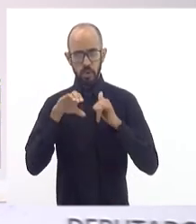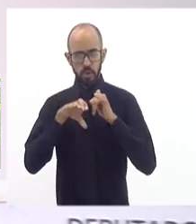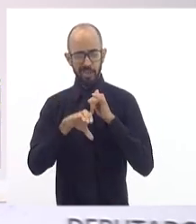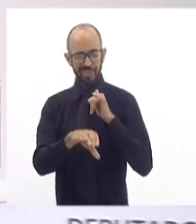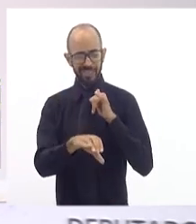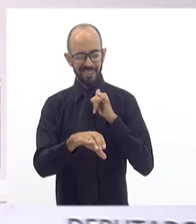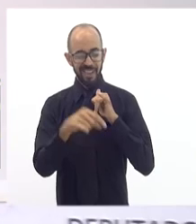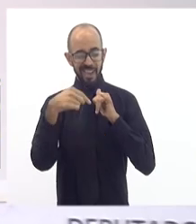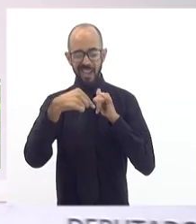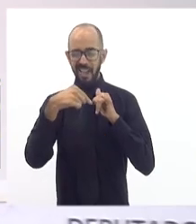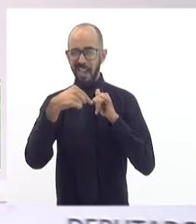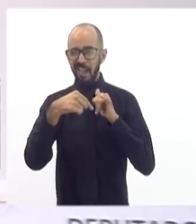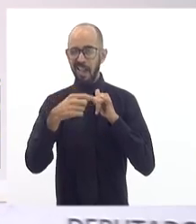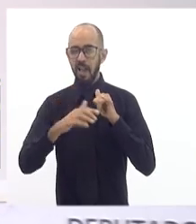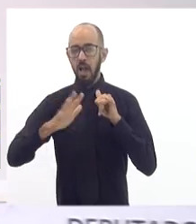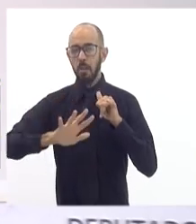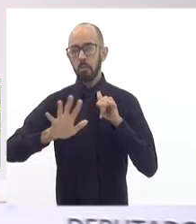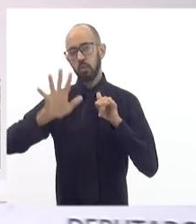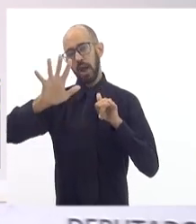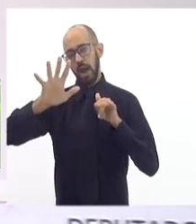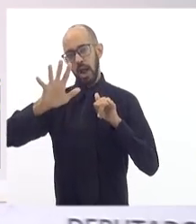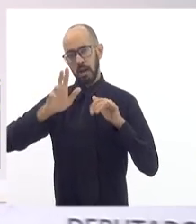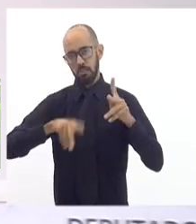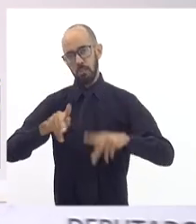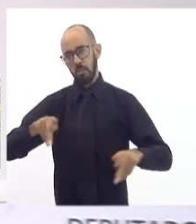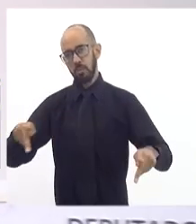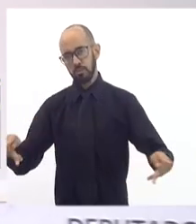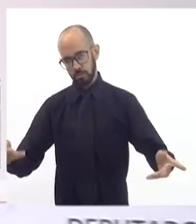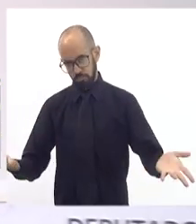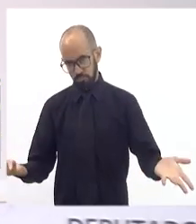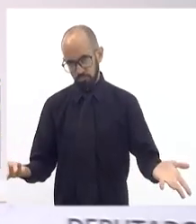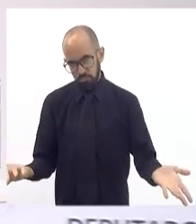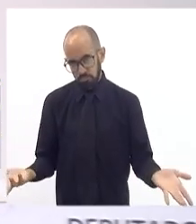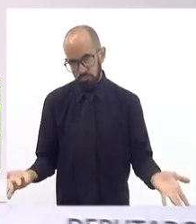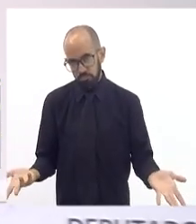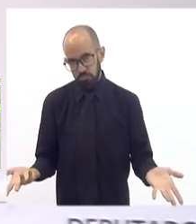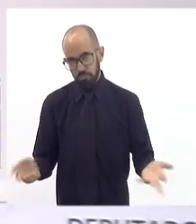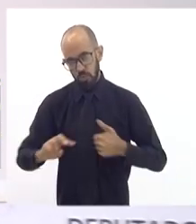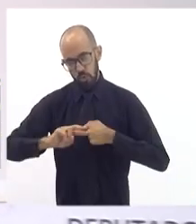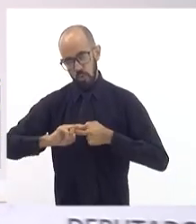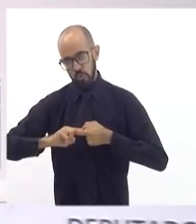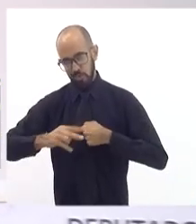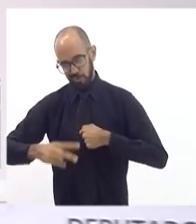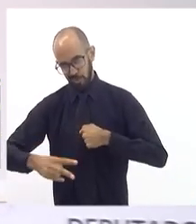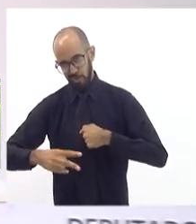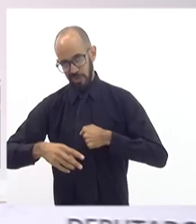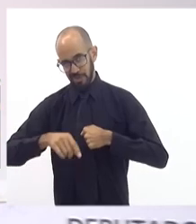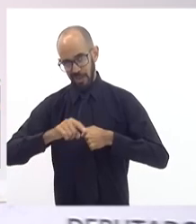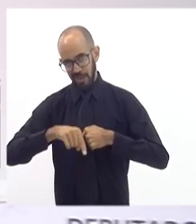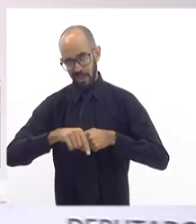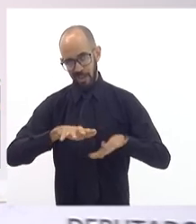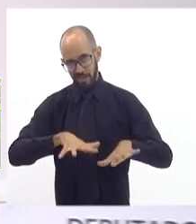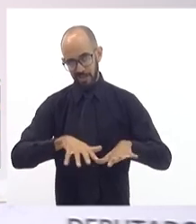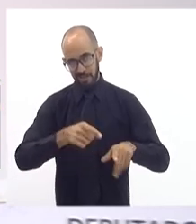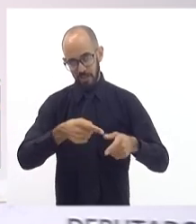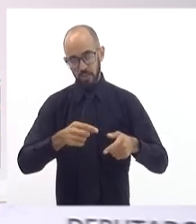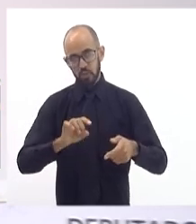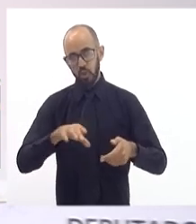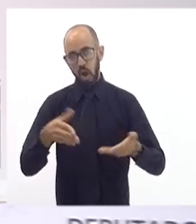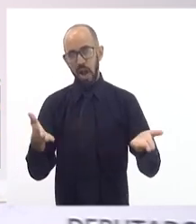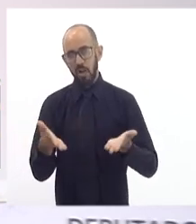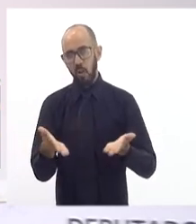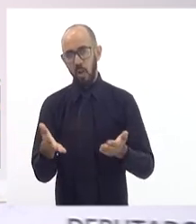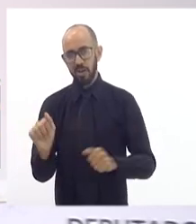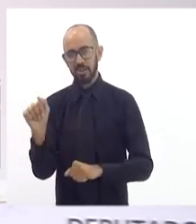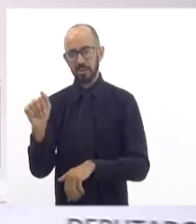muito mais cara para o consumidor fruto é que somente agora estamos saindo